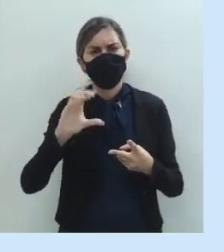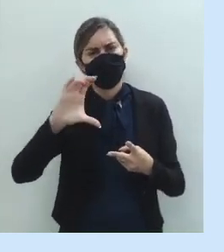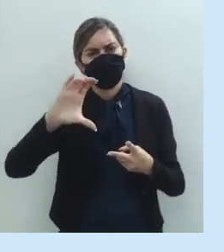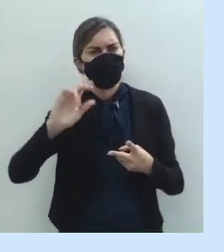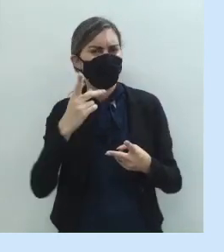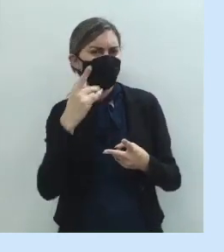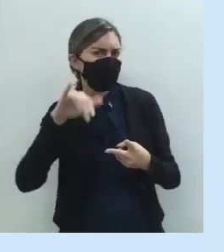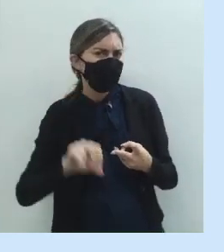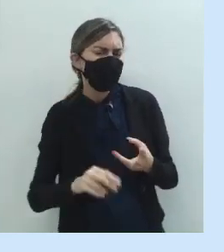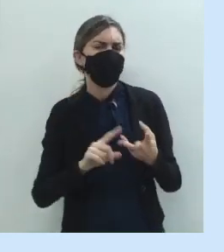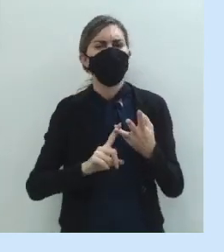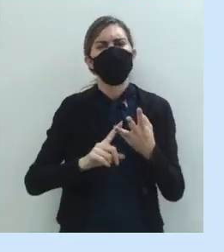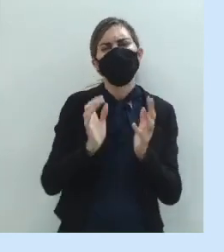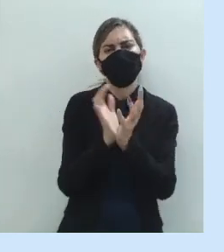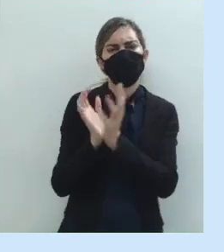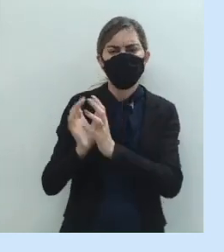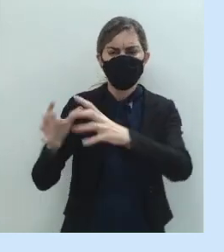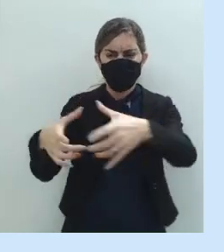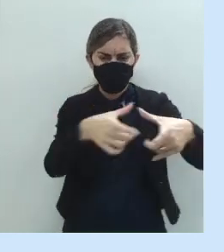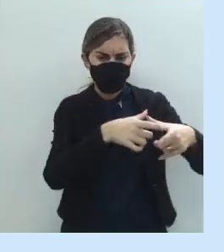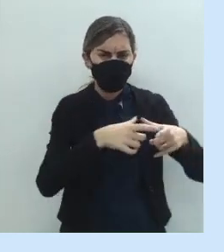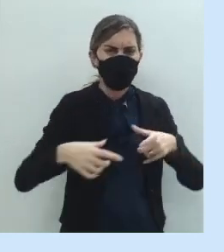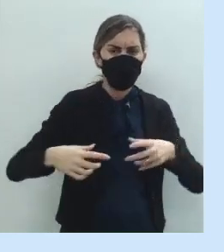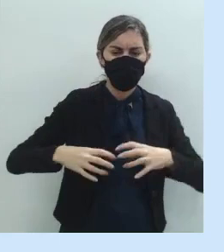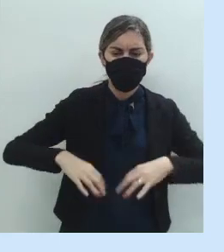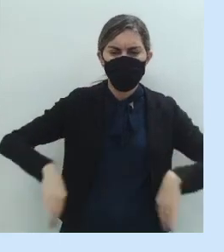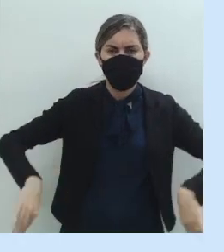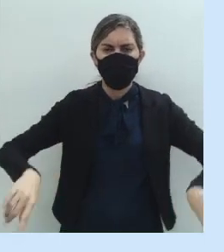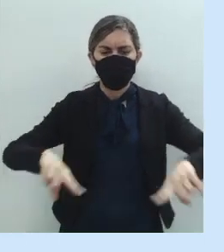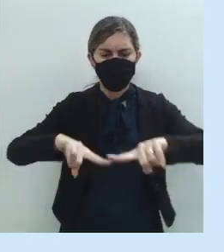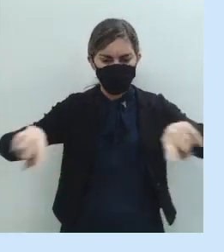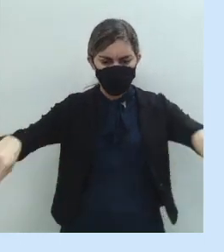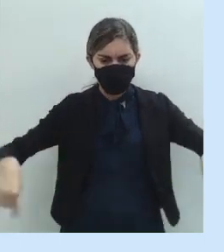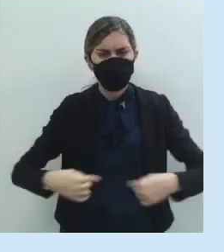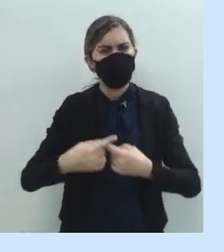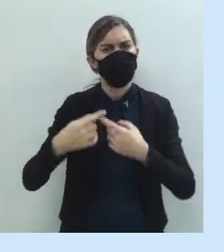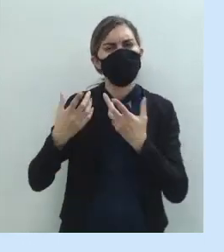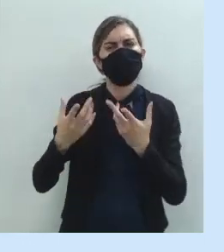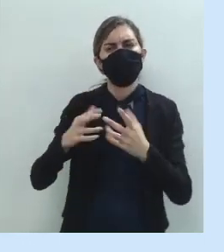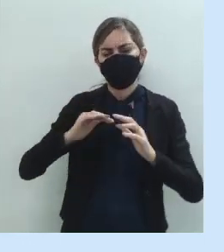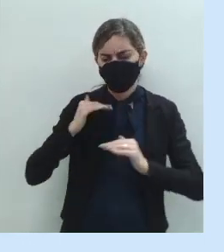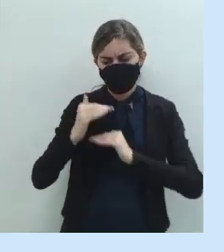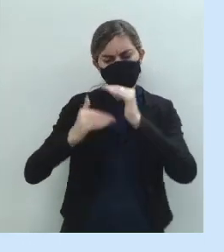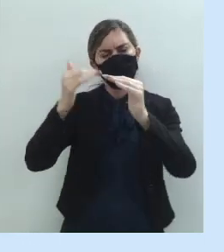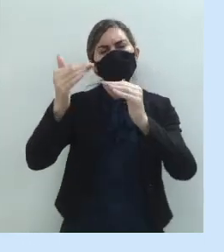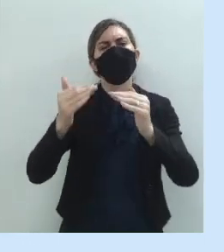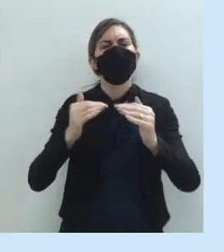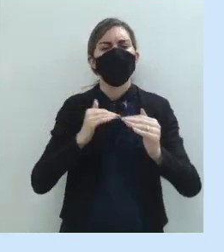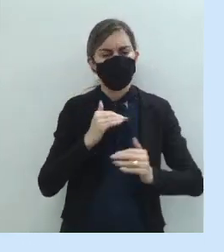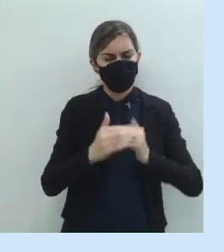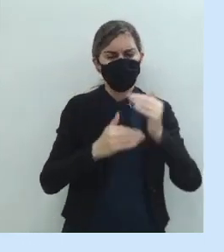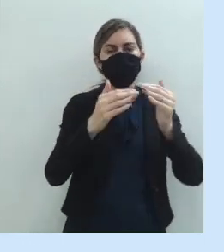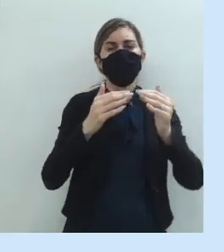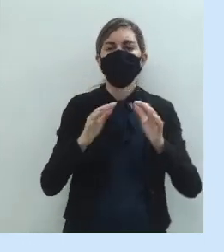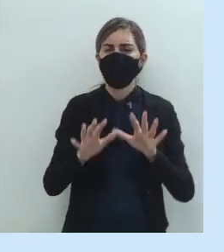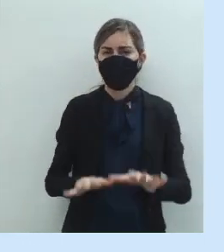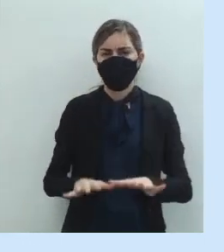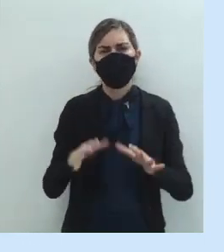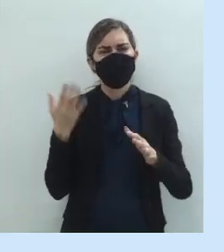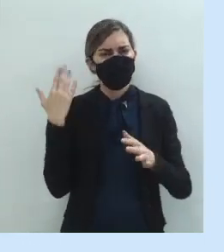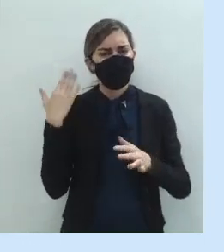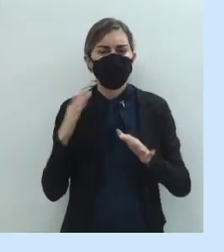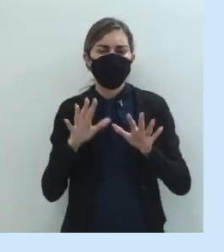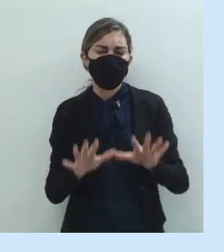os grupos de coco de roda, então vinha tudo num movimento decrescente, digamos assim. Eles estavam ficando